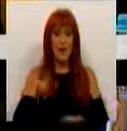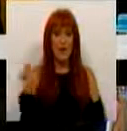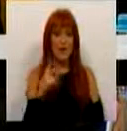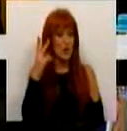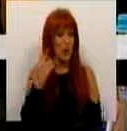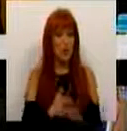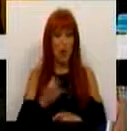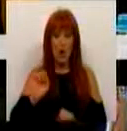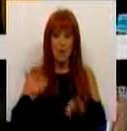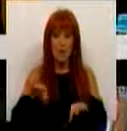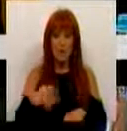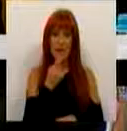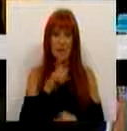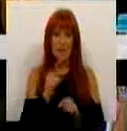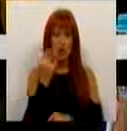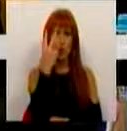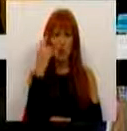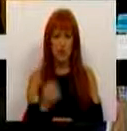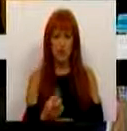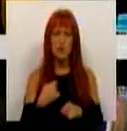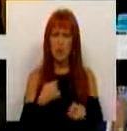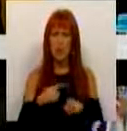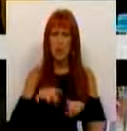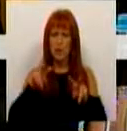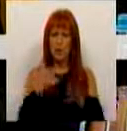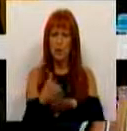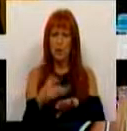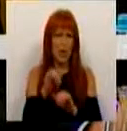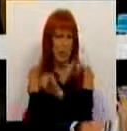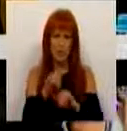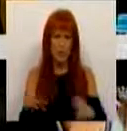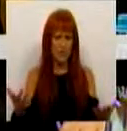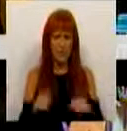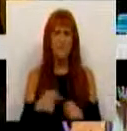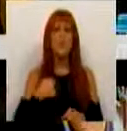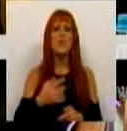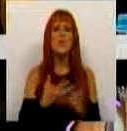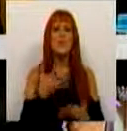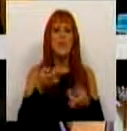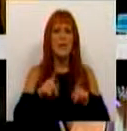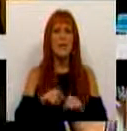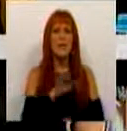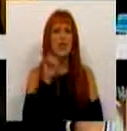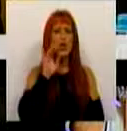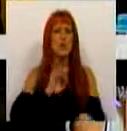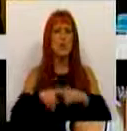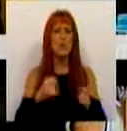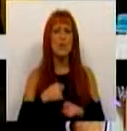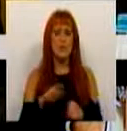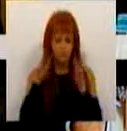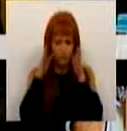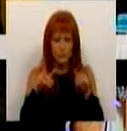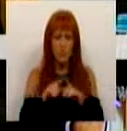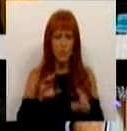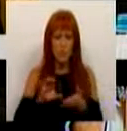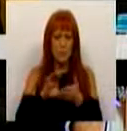2 meses e no final de abril chegaremos aos 2/3. Eu vou deixar um tema de fora porque é impossível. Gostava de salientar ainda, senhoras e senhores deputados, o enfoque que pusemos